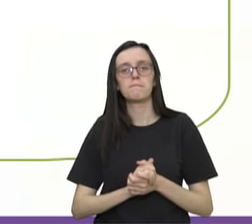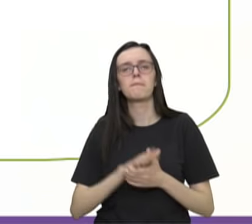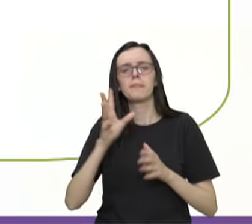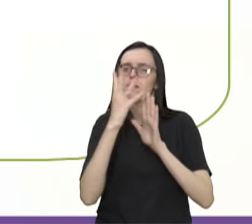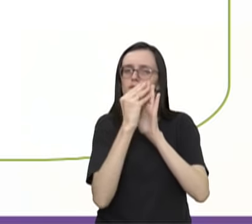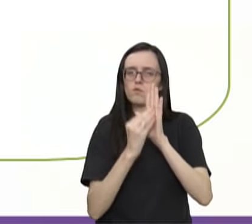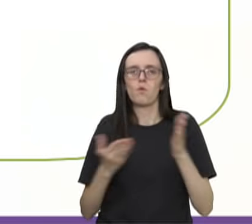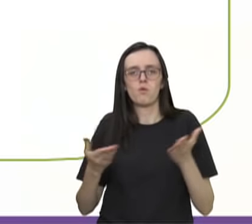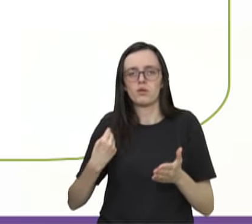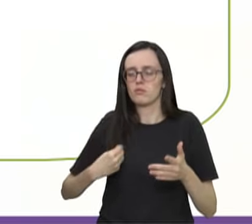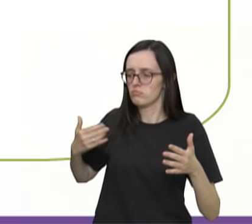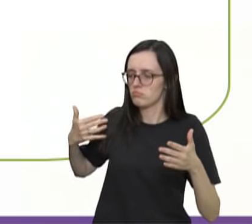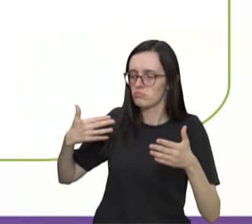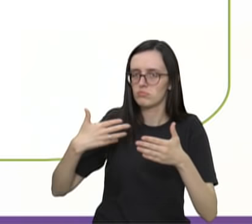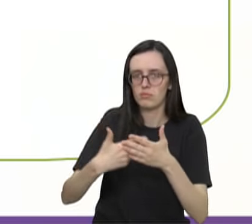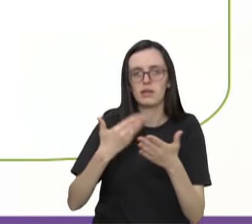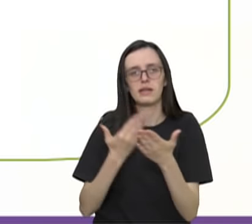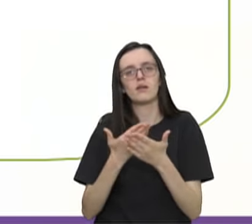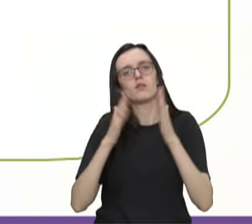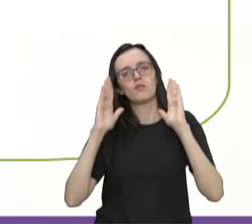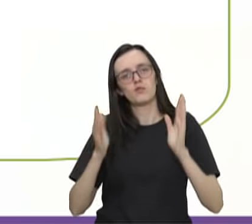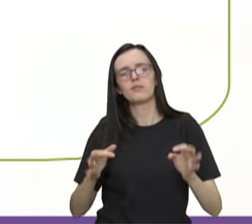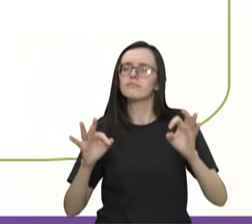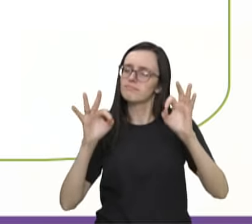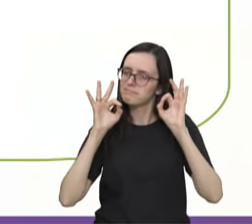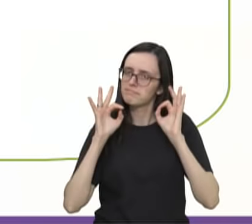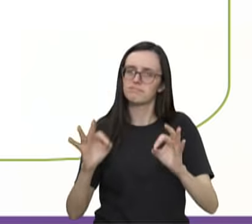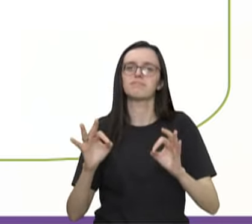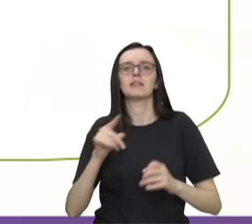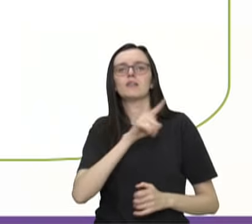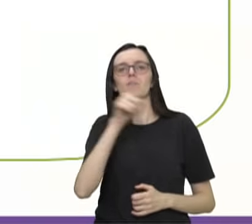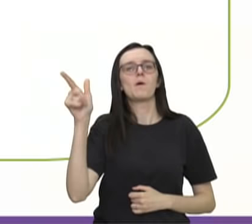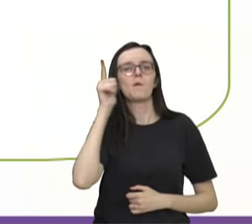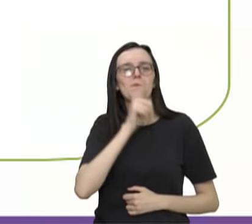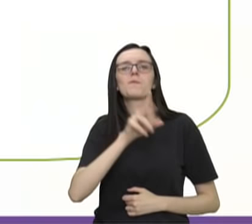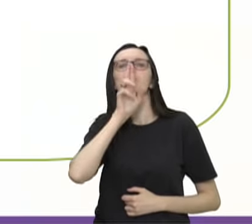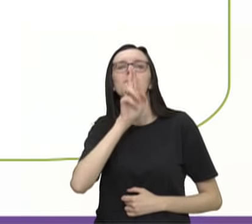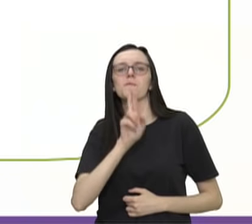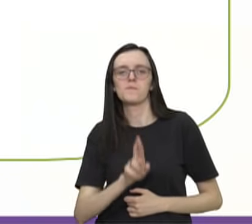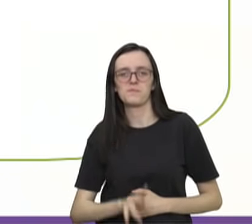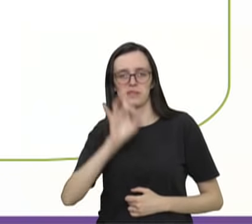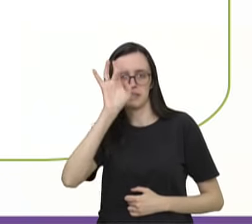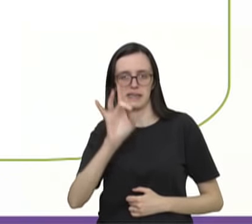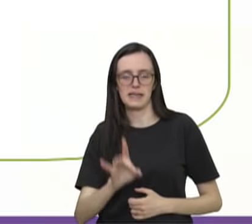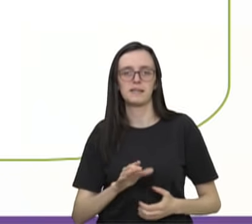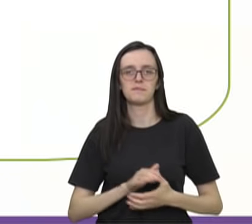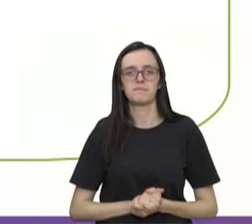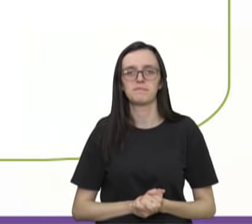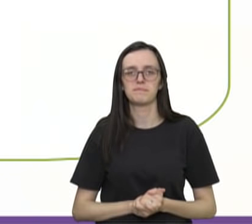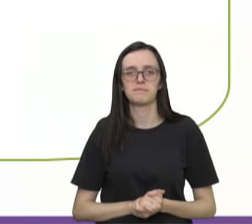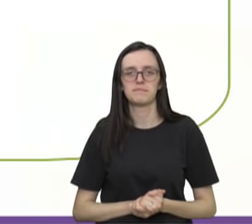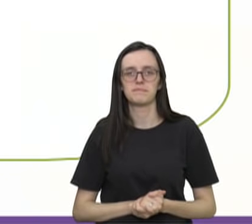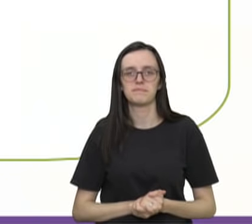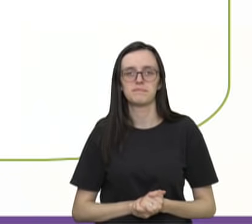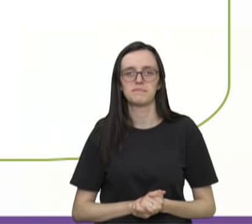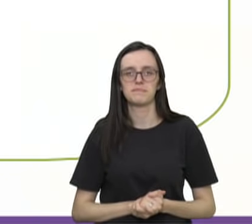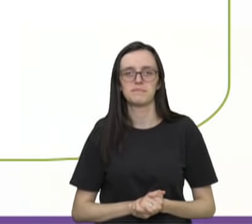esses conteúdos foram abordados ao longo da nossa aula e com certeza você conseguirá responder esses exercícios